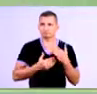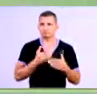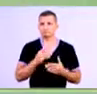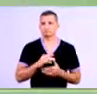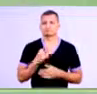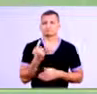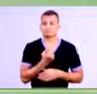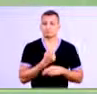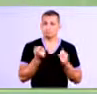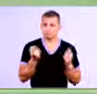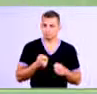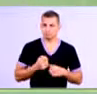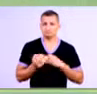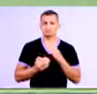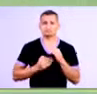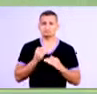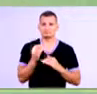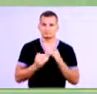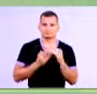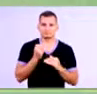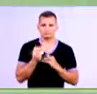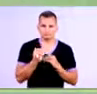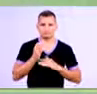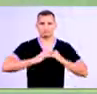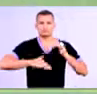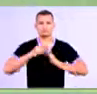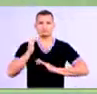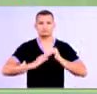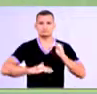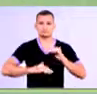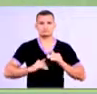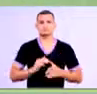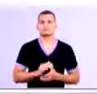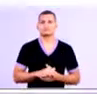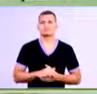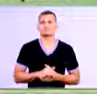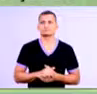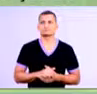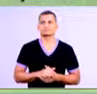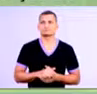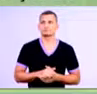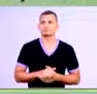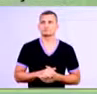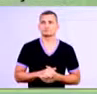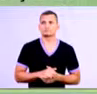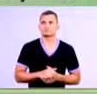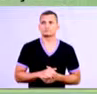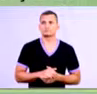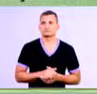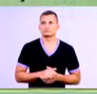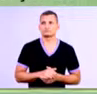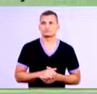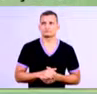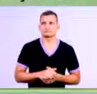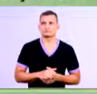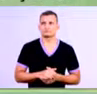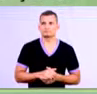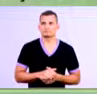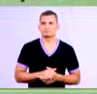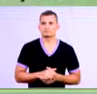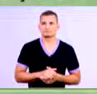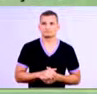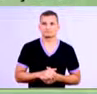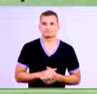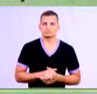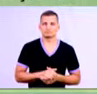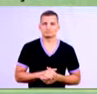poder desenvolver uma habilidade. Bom, A